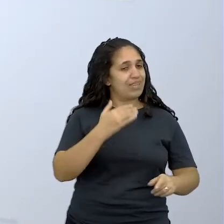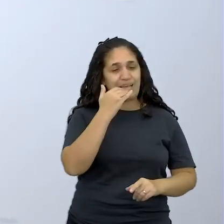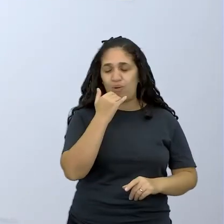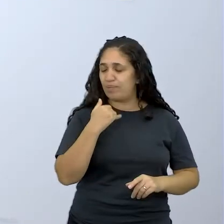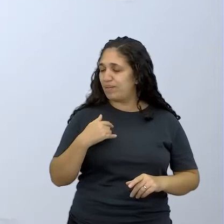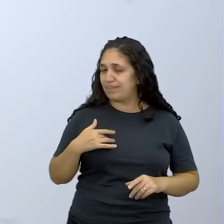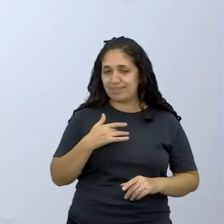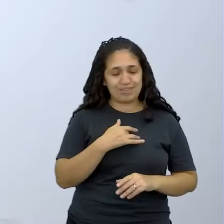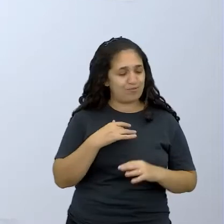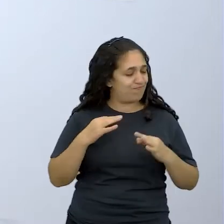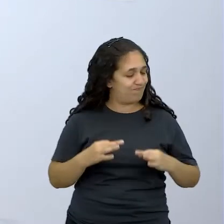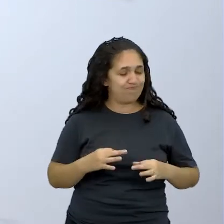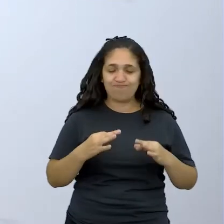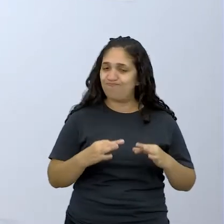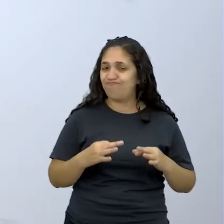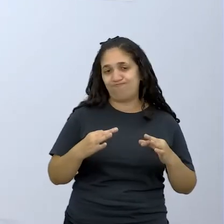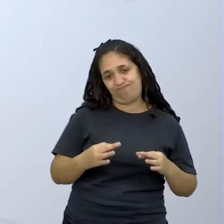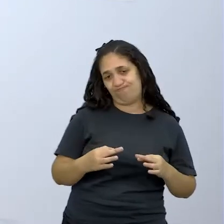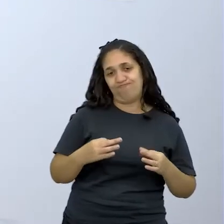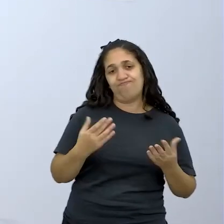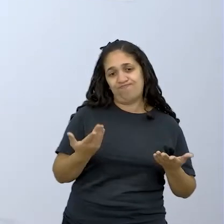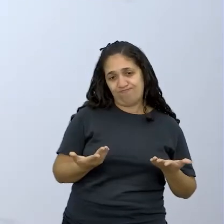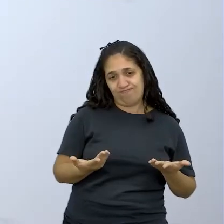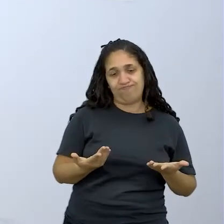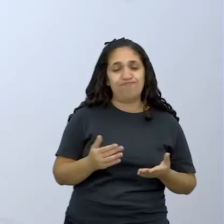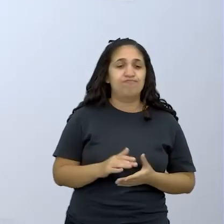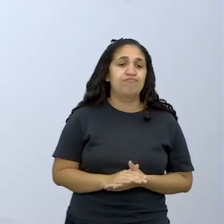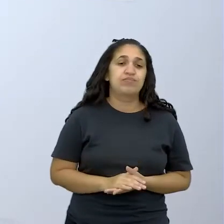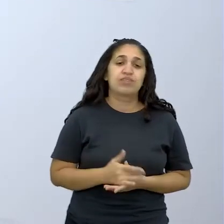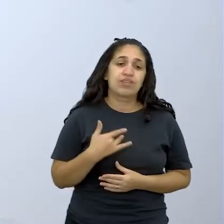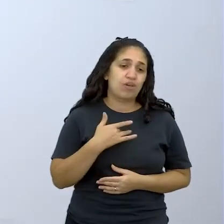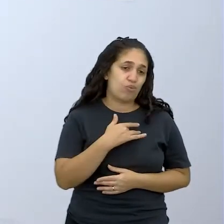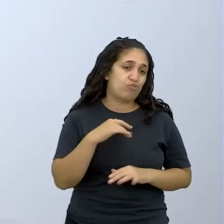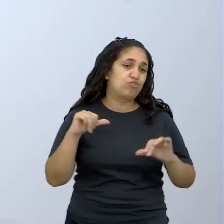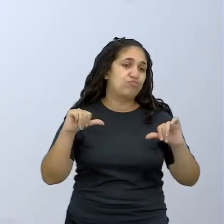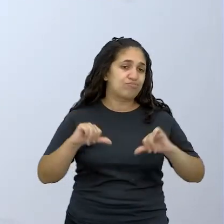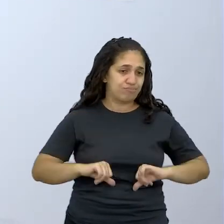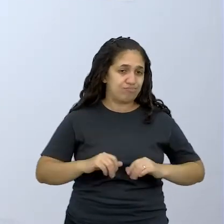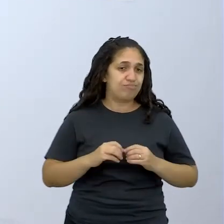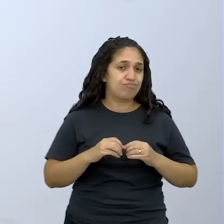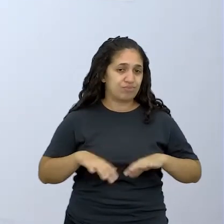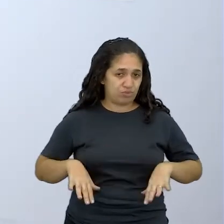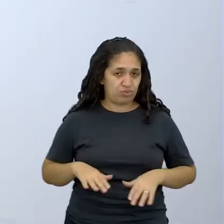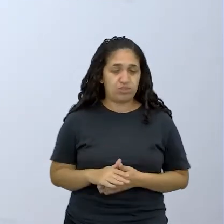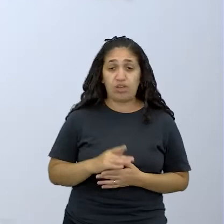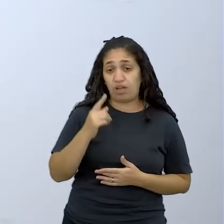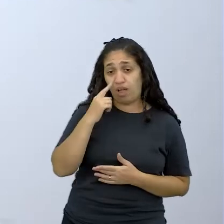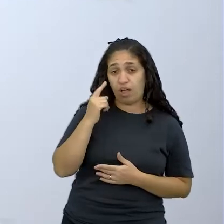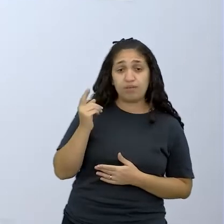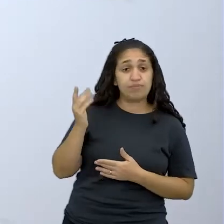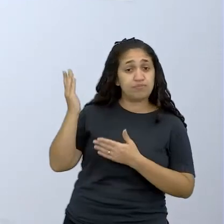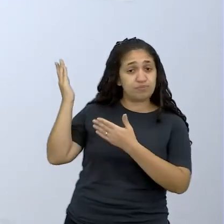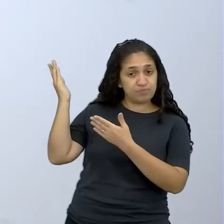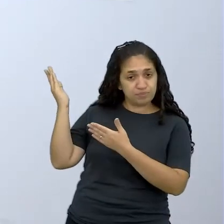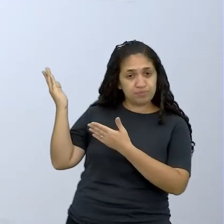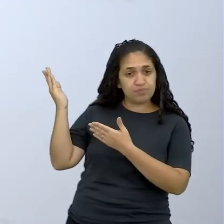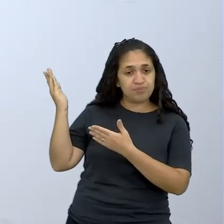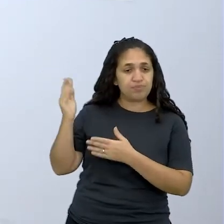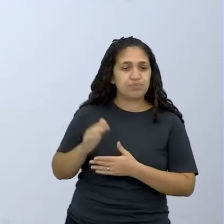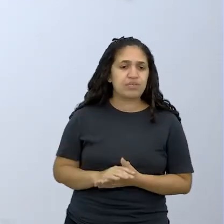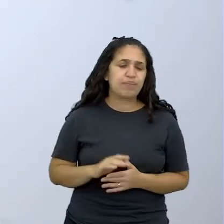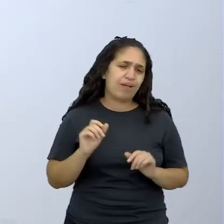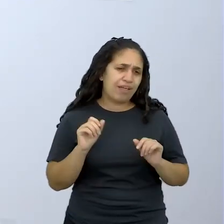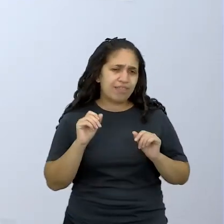alimentação saudável e perdem na questão da saúde. E aí para vocês, né, para que a gente,